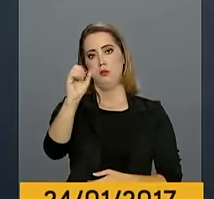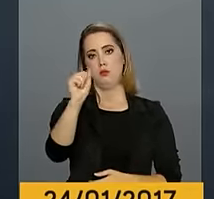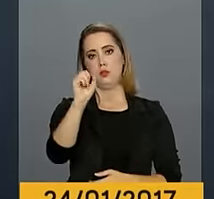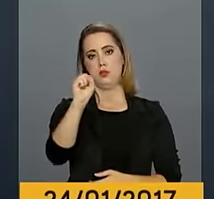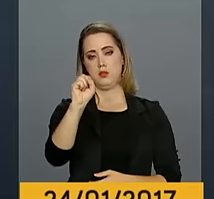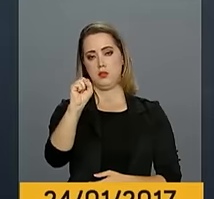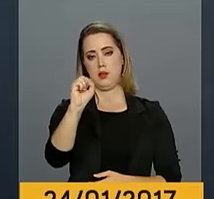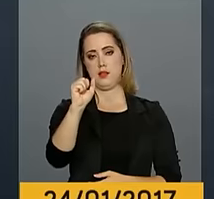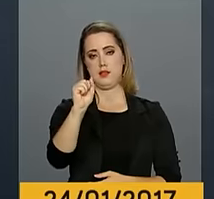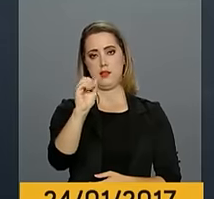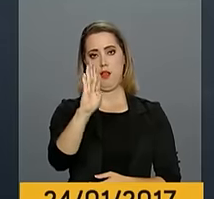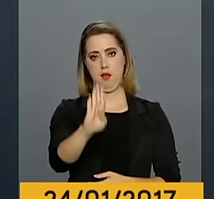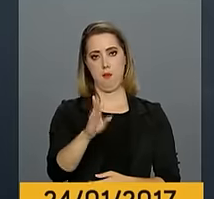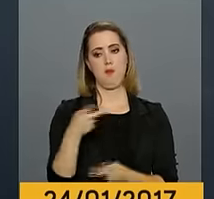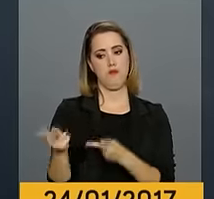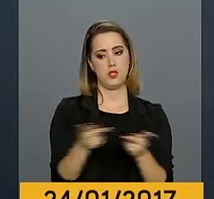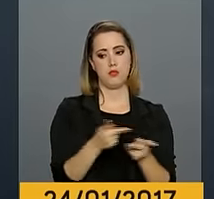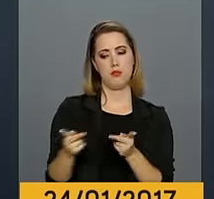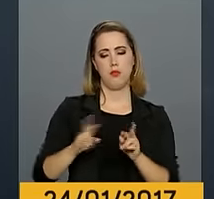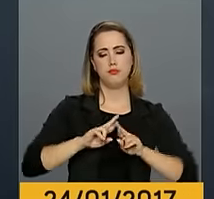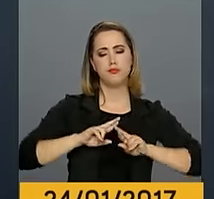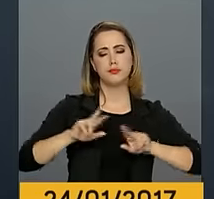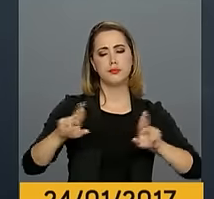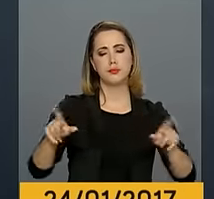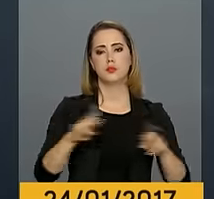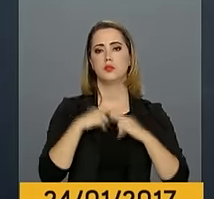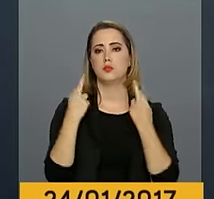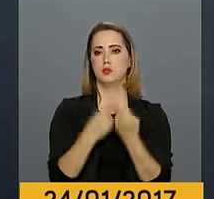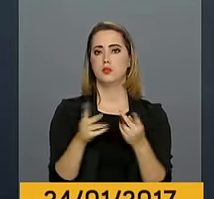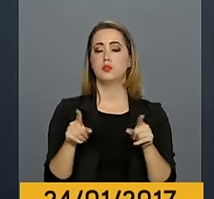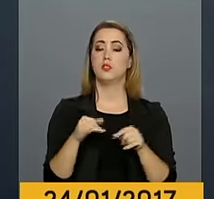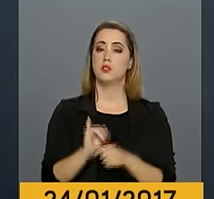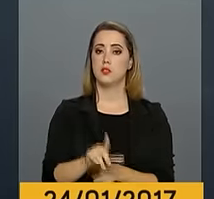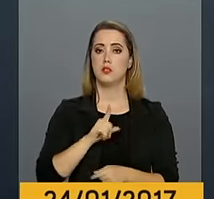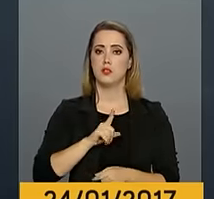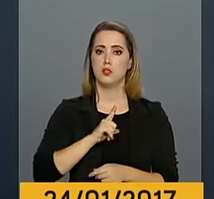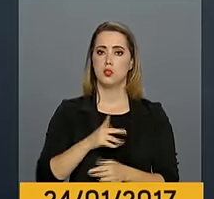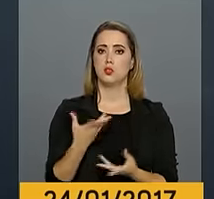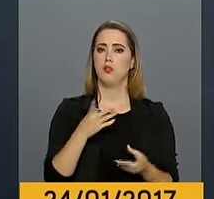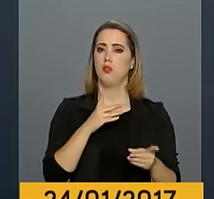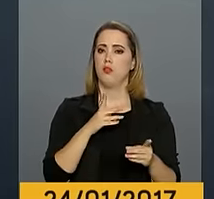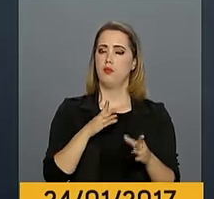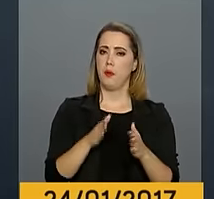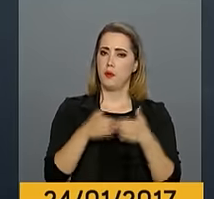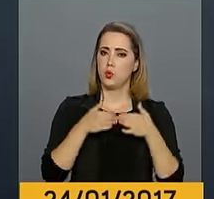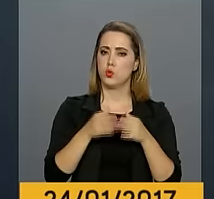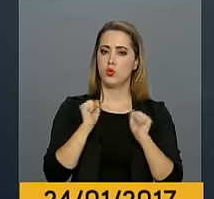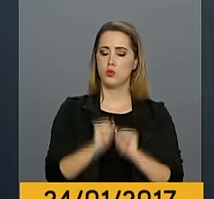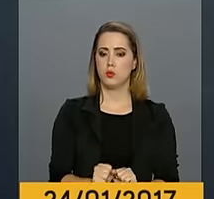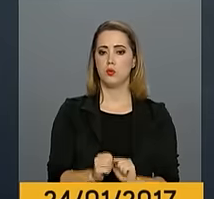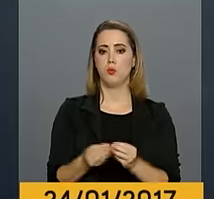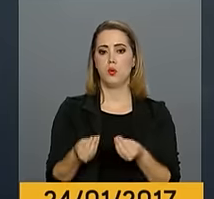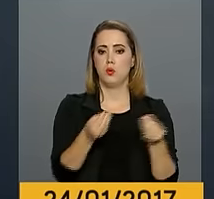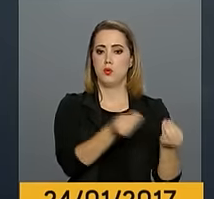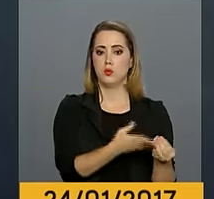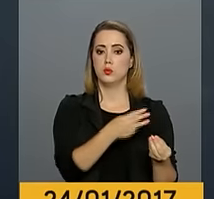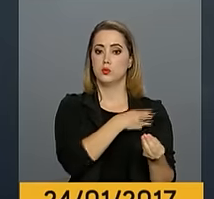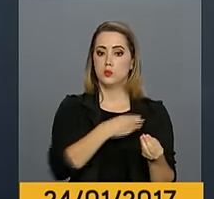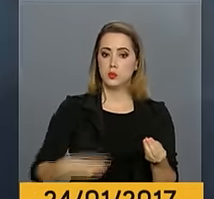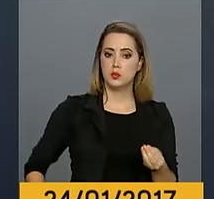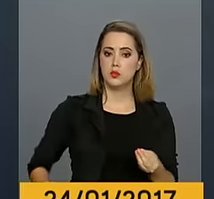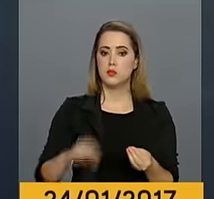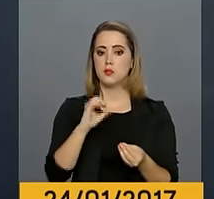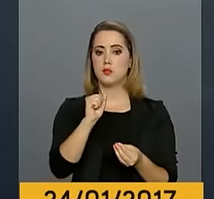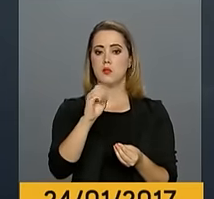Diogo, de modo que as postulações que tiverem encaminhem-nas para o Kassab, para o ministro Kassab, que